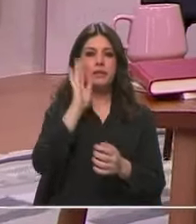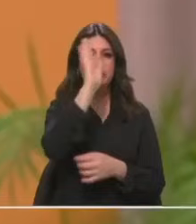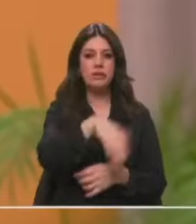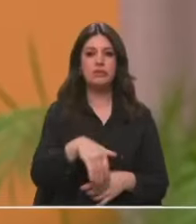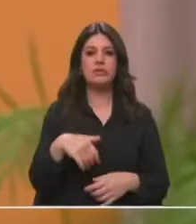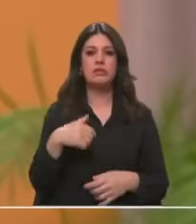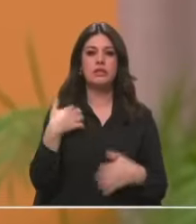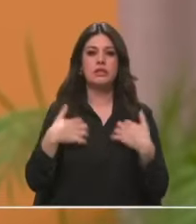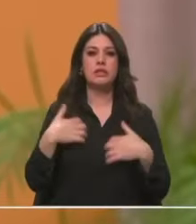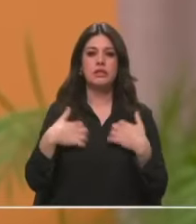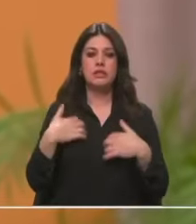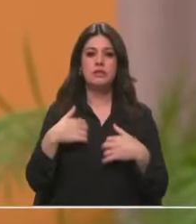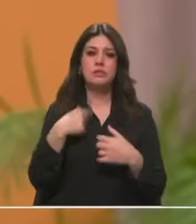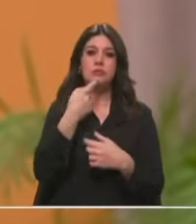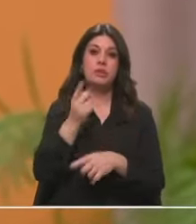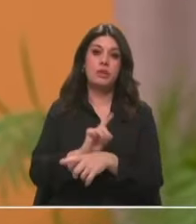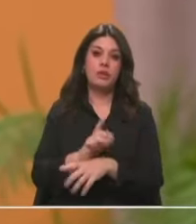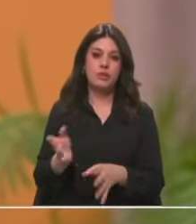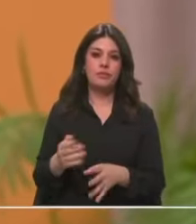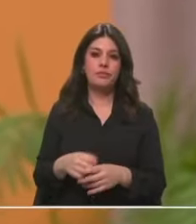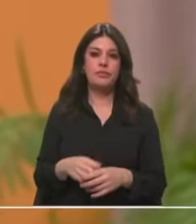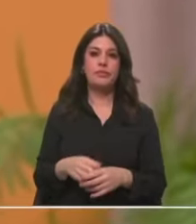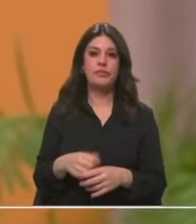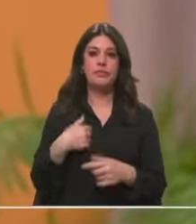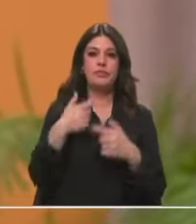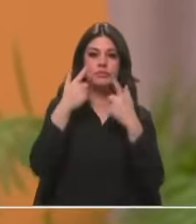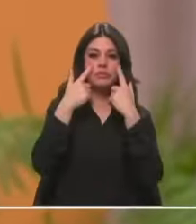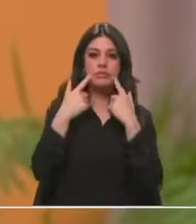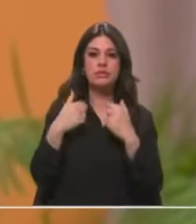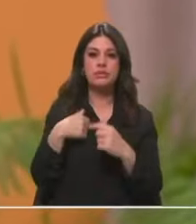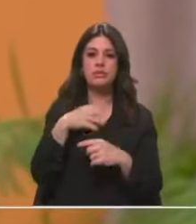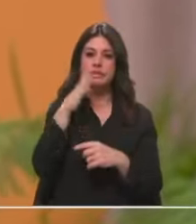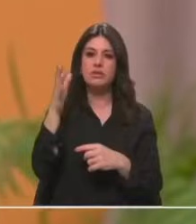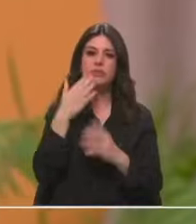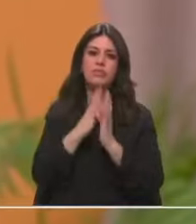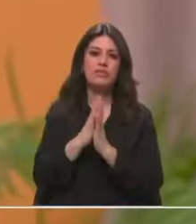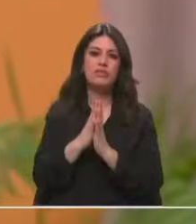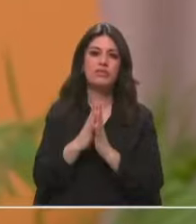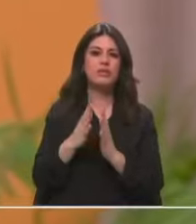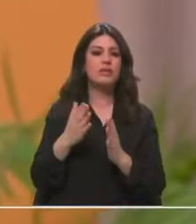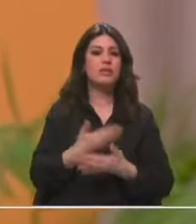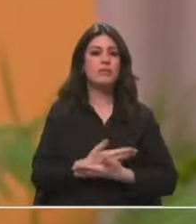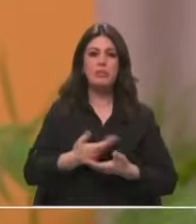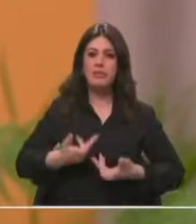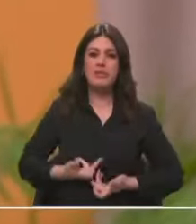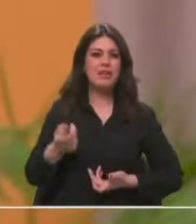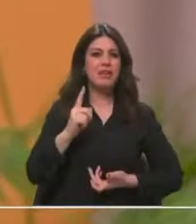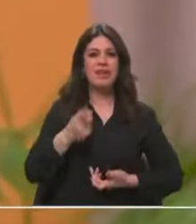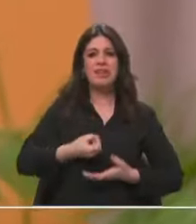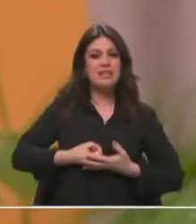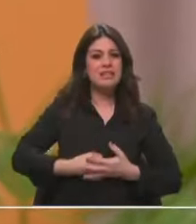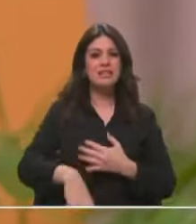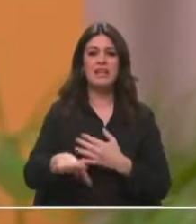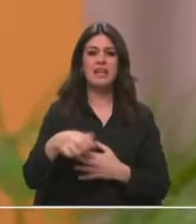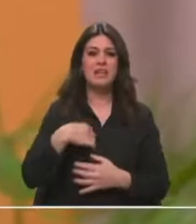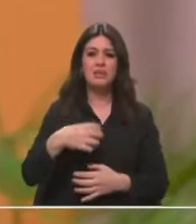desesperante e depois a minha médica não er eu só di por favor ti agora eu quero que me tirem é um sentimento que